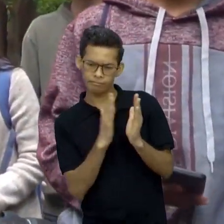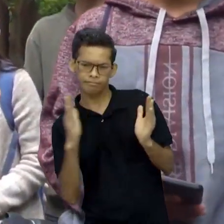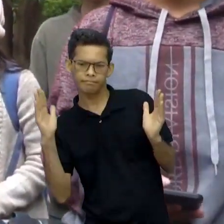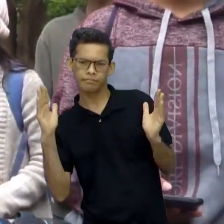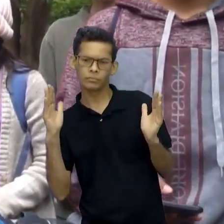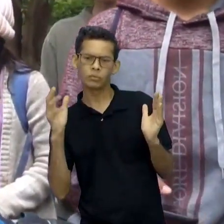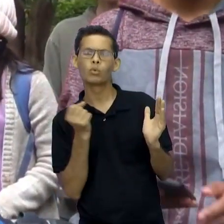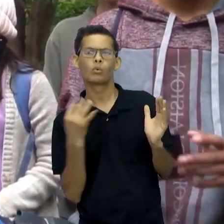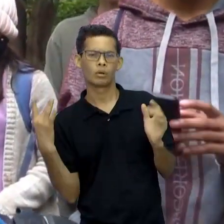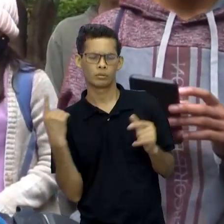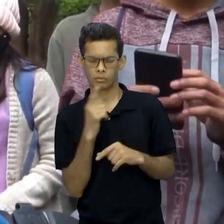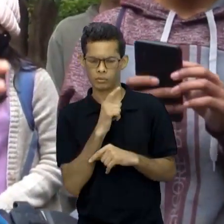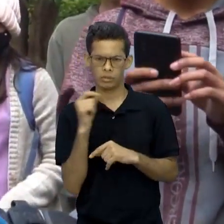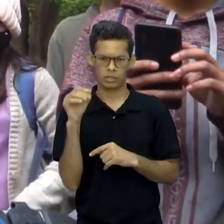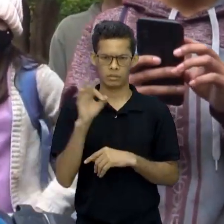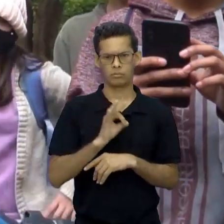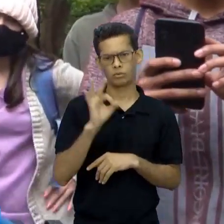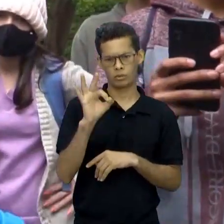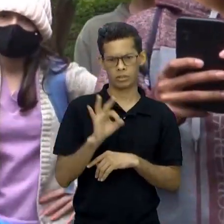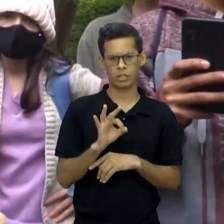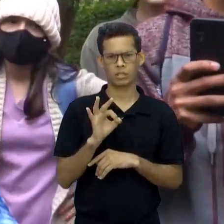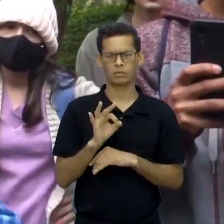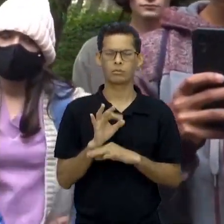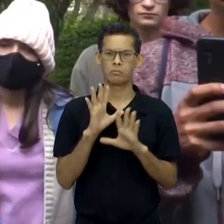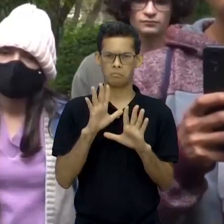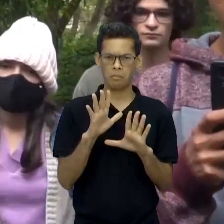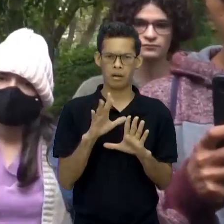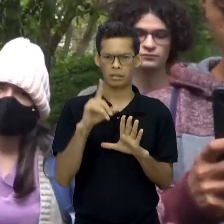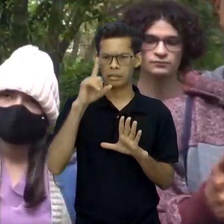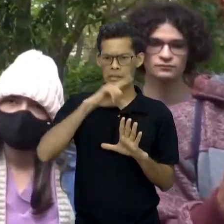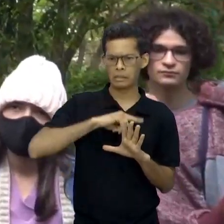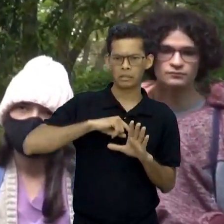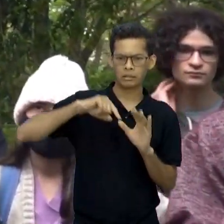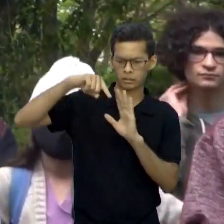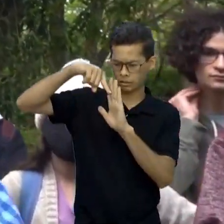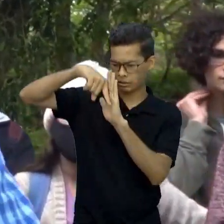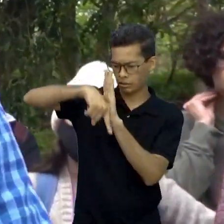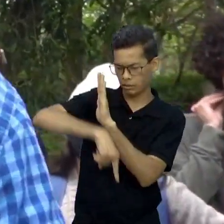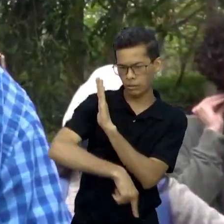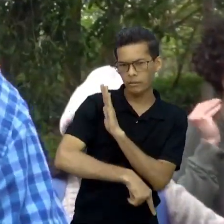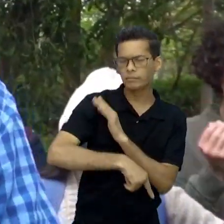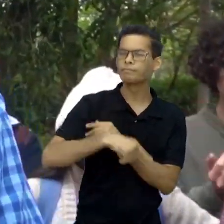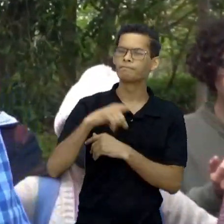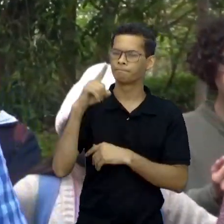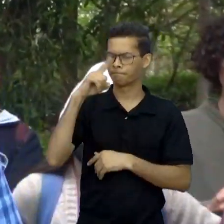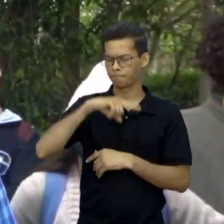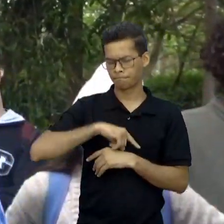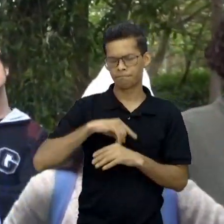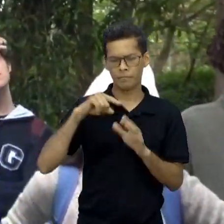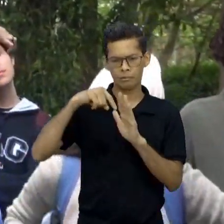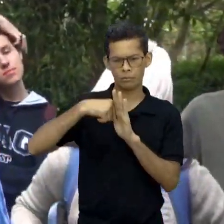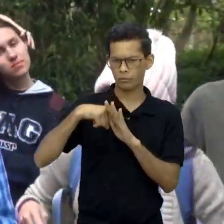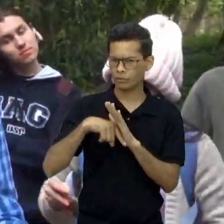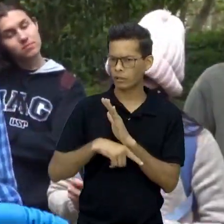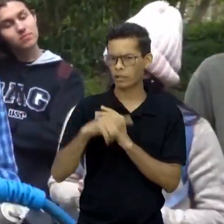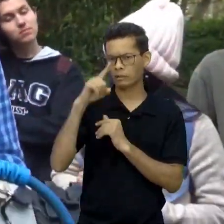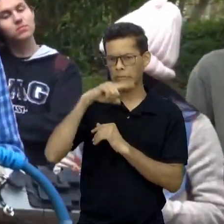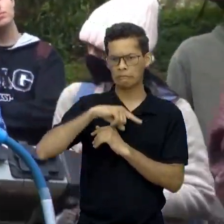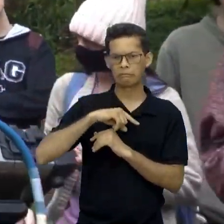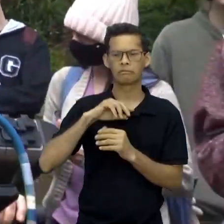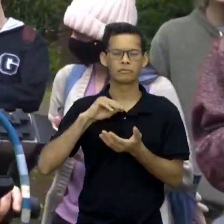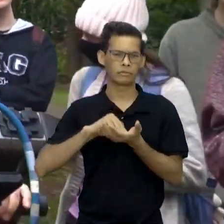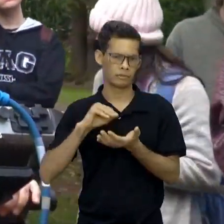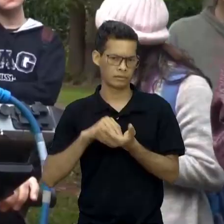de 100%. O que ele não é preciso é na Na profundidade. vertical. Na profundidade. No caso